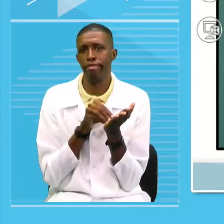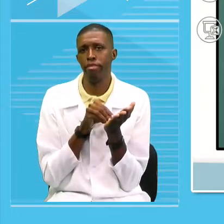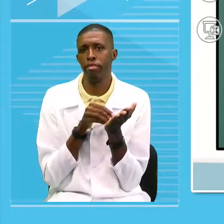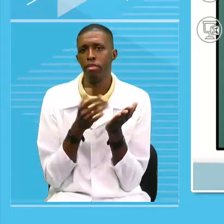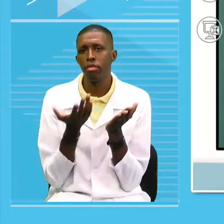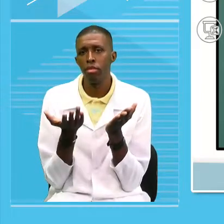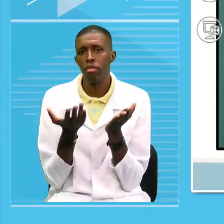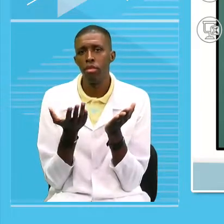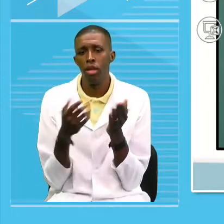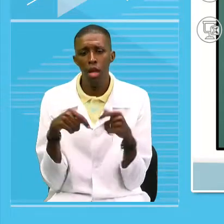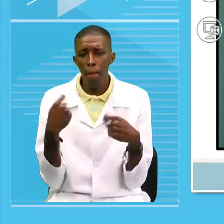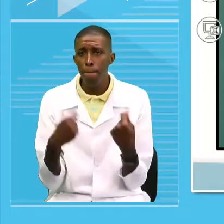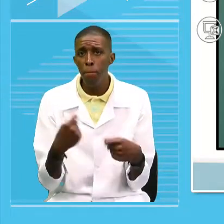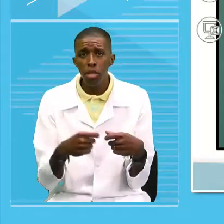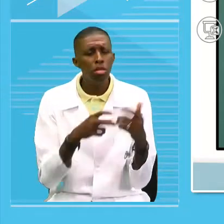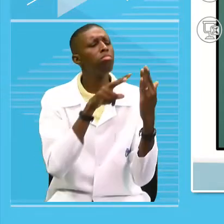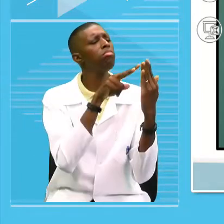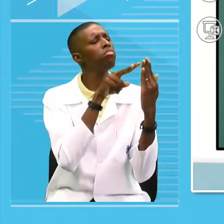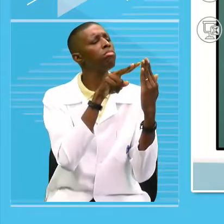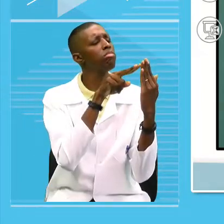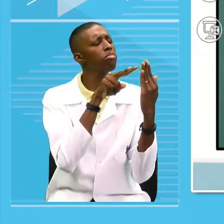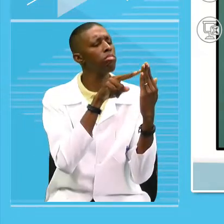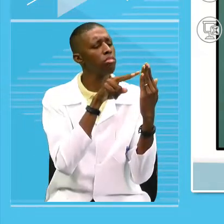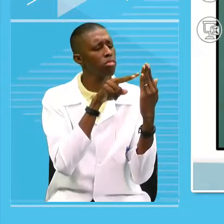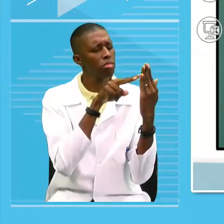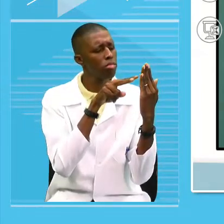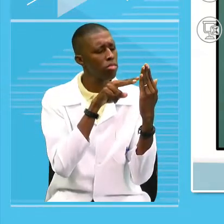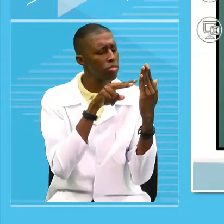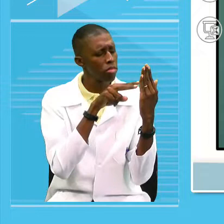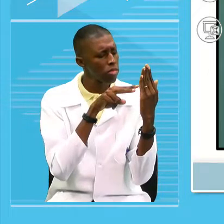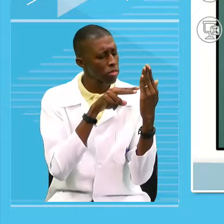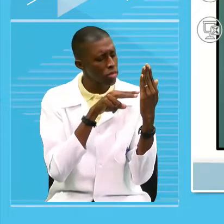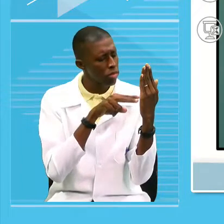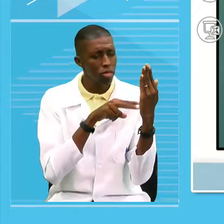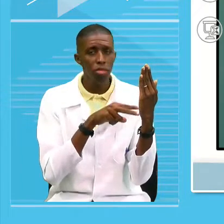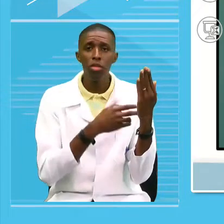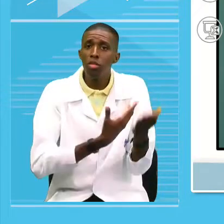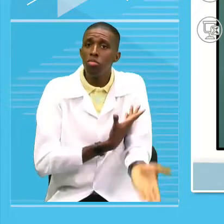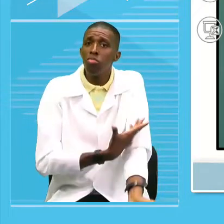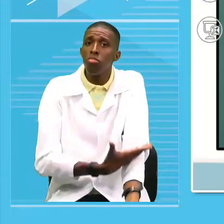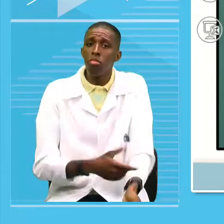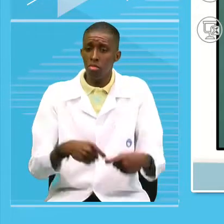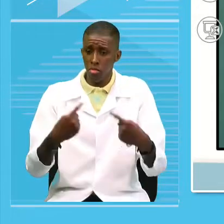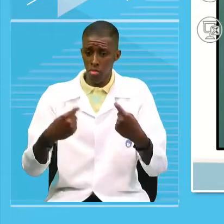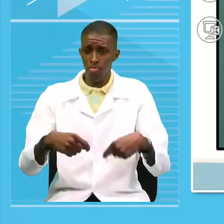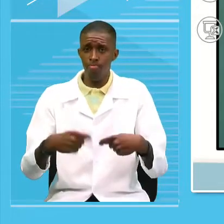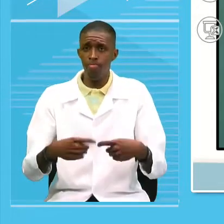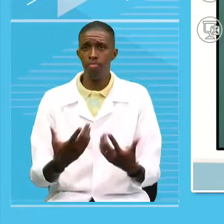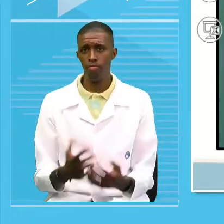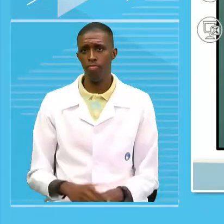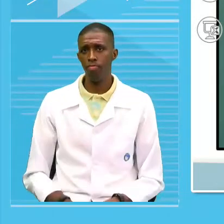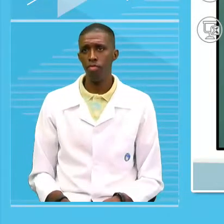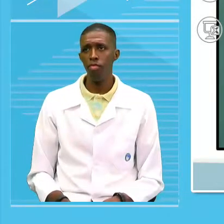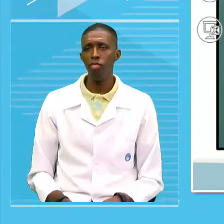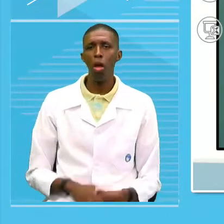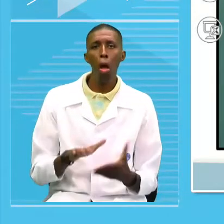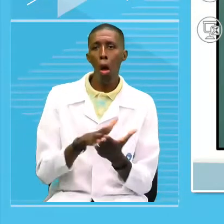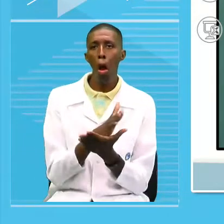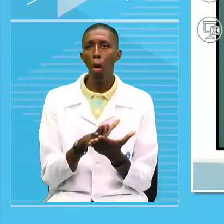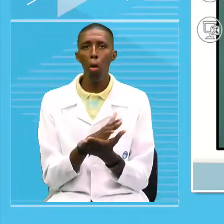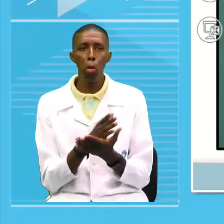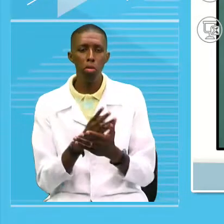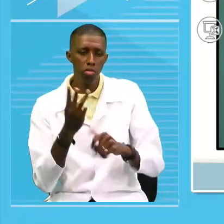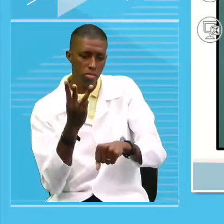que manda mensagem escrita ou você é aquela pessoa que apenas fica mandando áudio